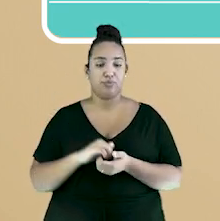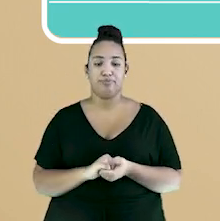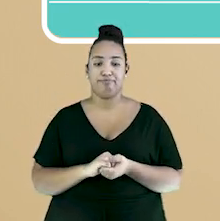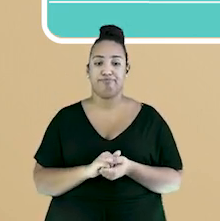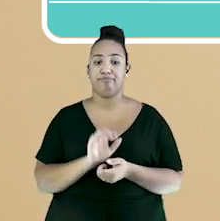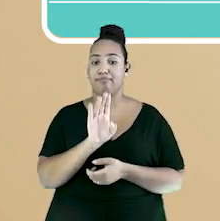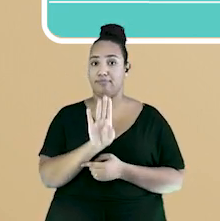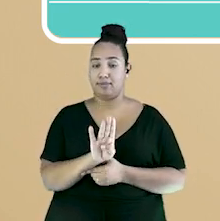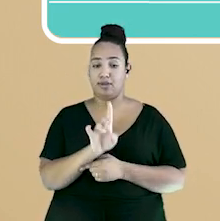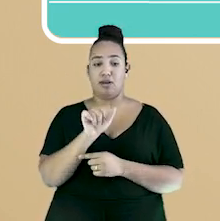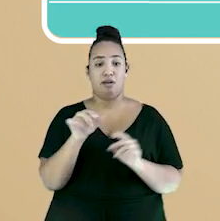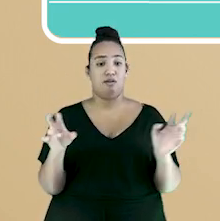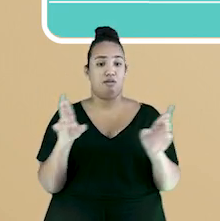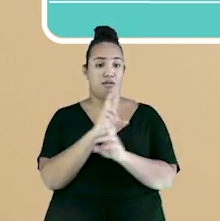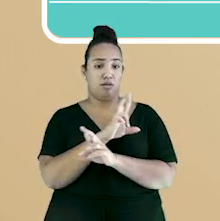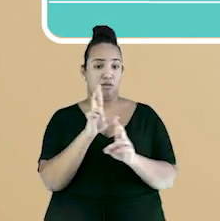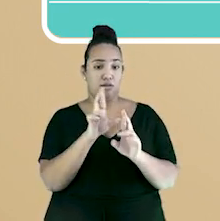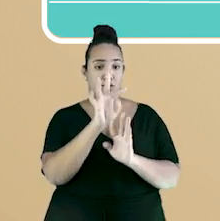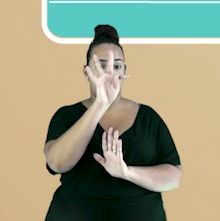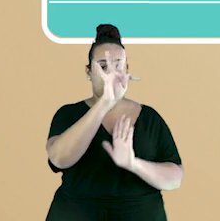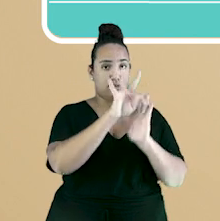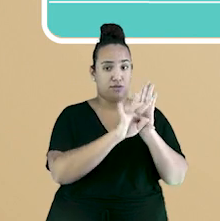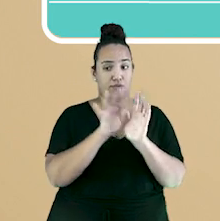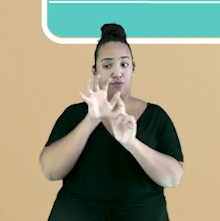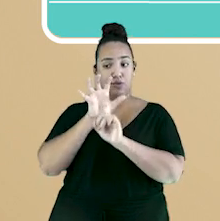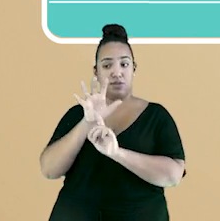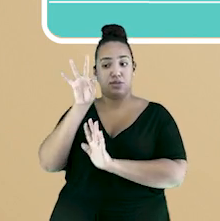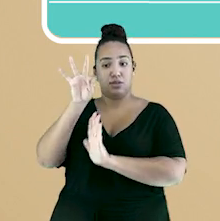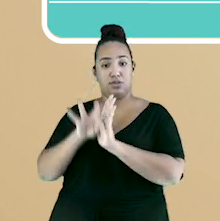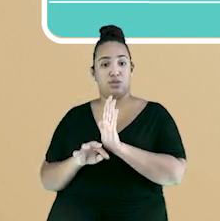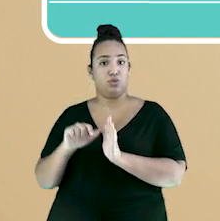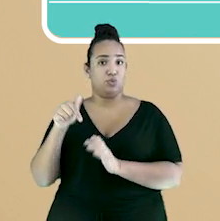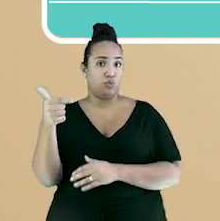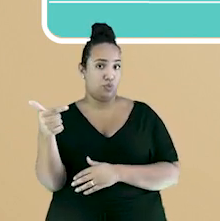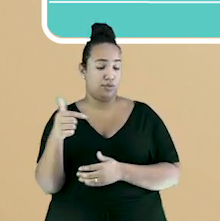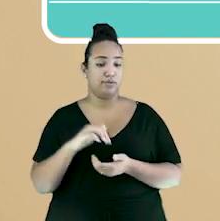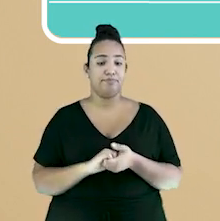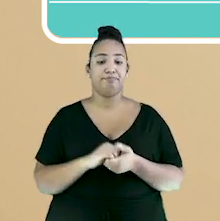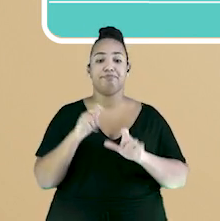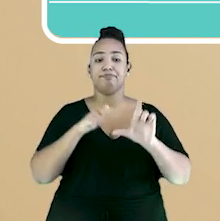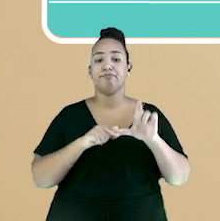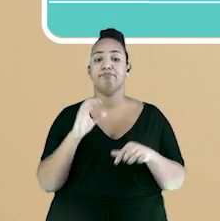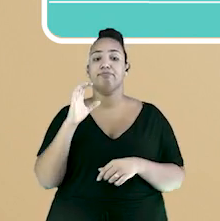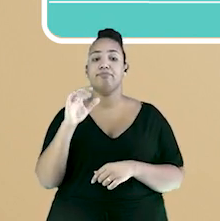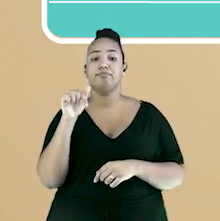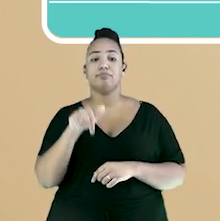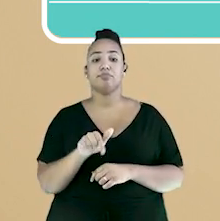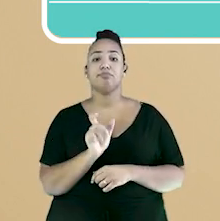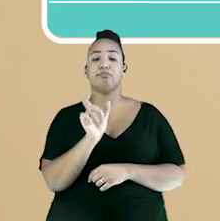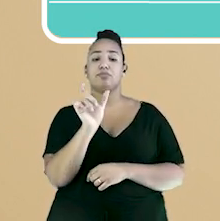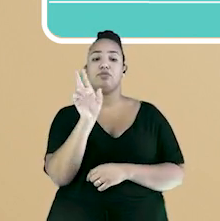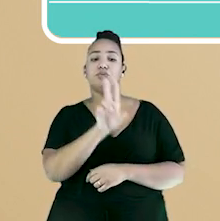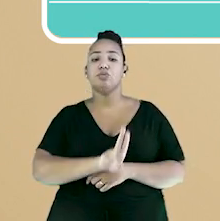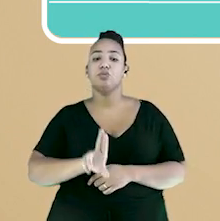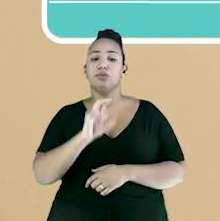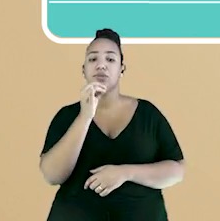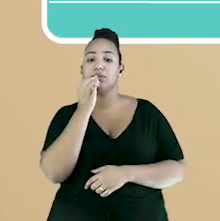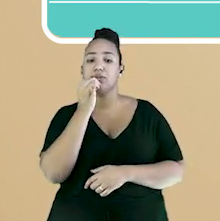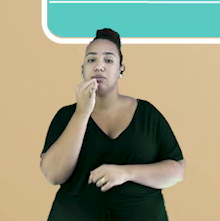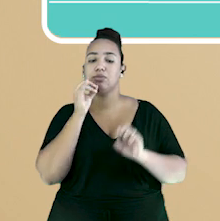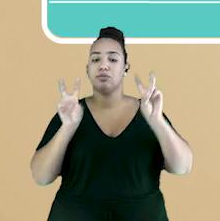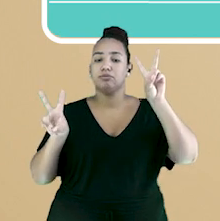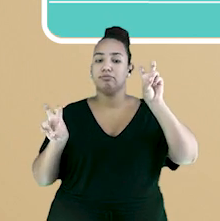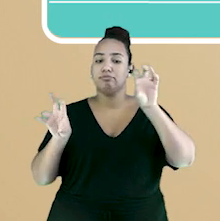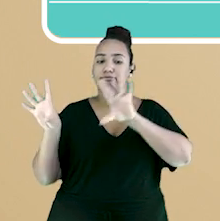Letra B. É a relação e a presença de um texto em outro texto. Ou letra C, é o termo utilizado para quando